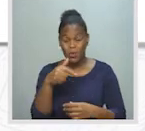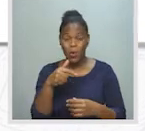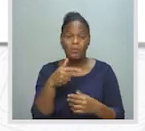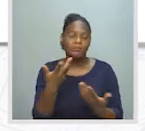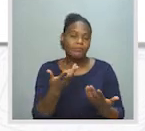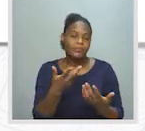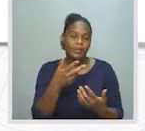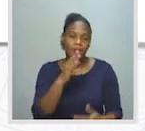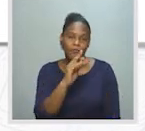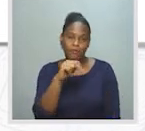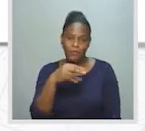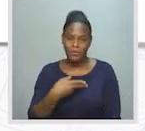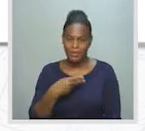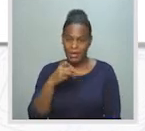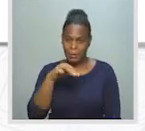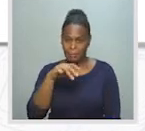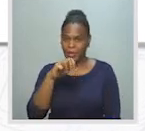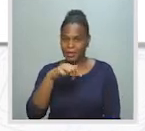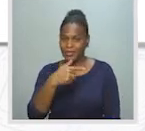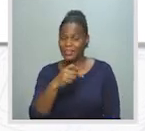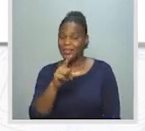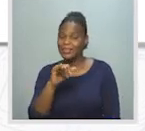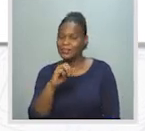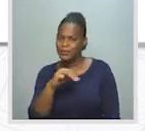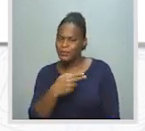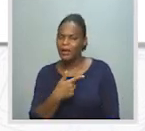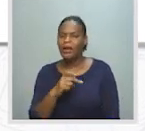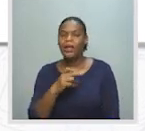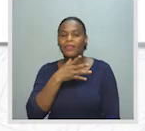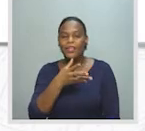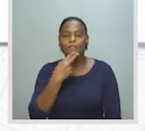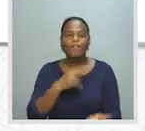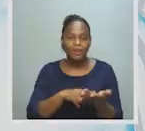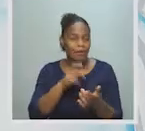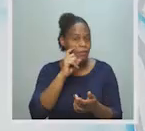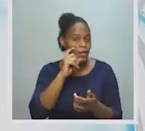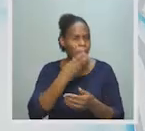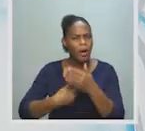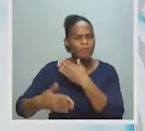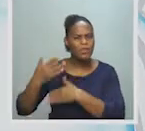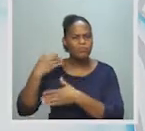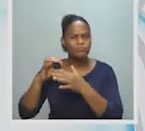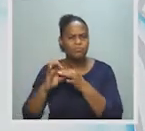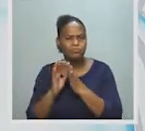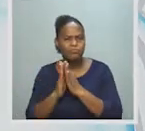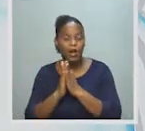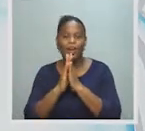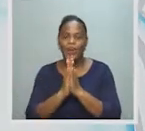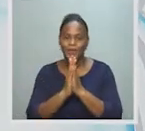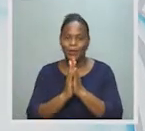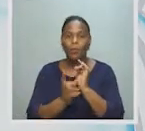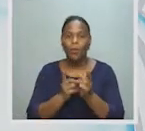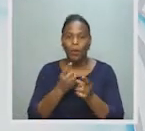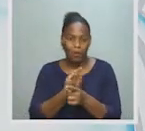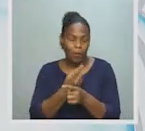fundamentalista, a verdade é definida pela tradição religiosa, ou seja, aquilo que